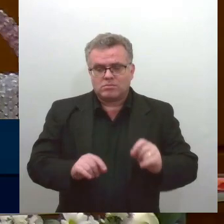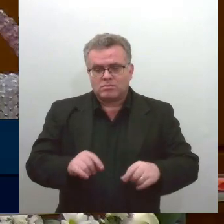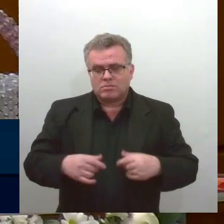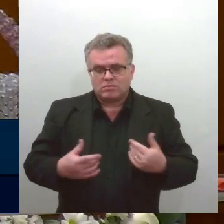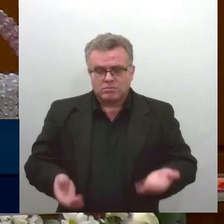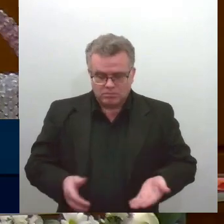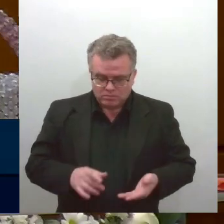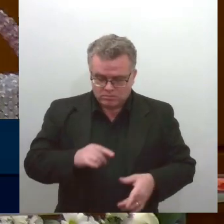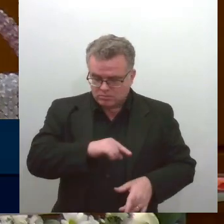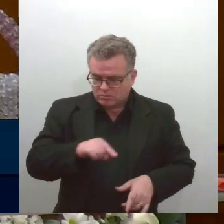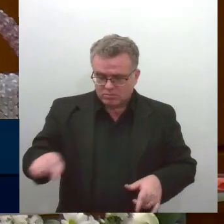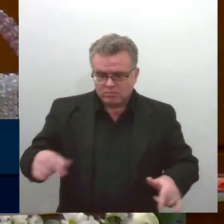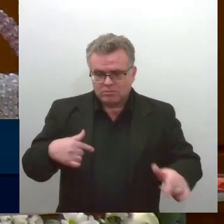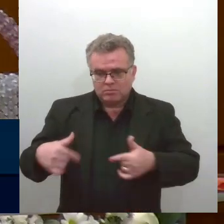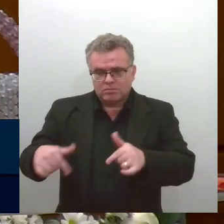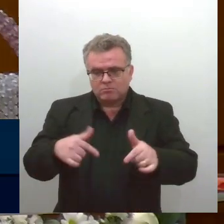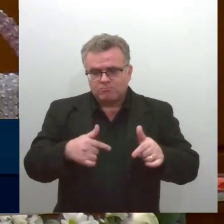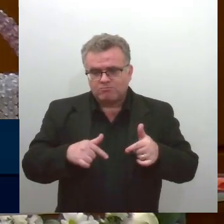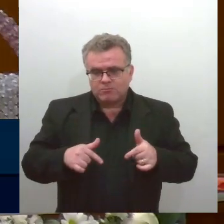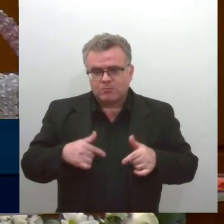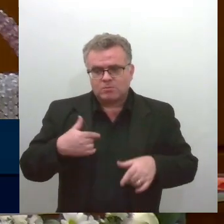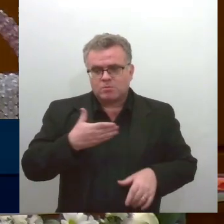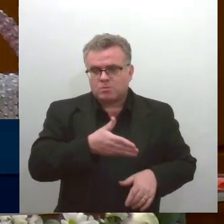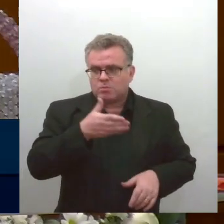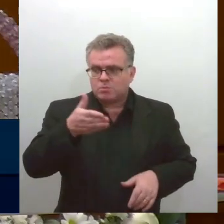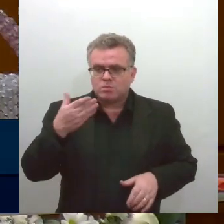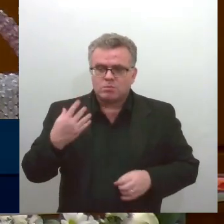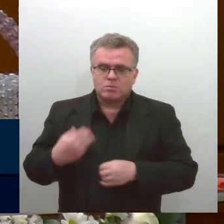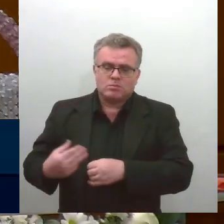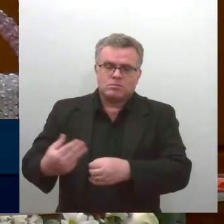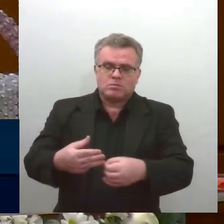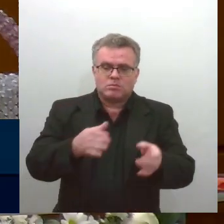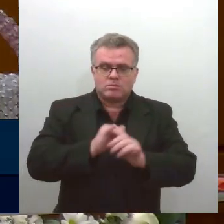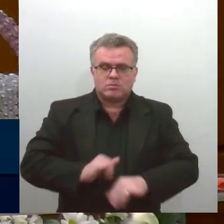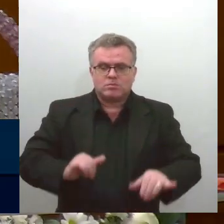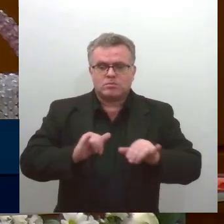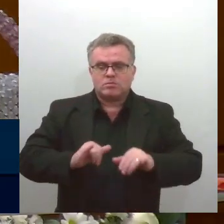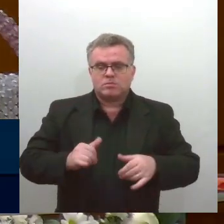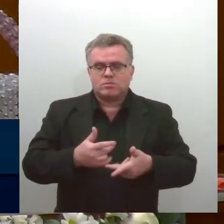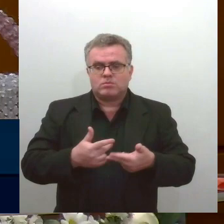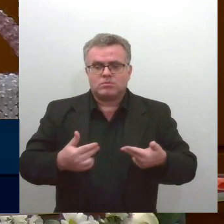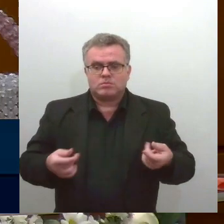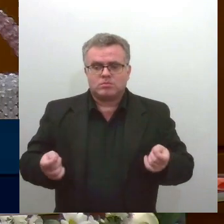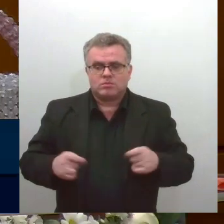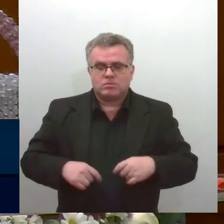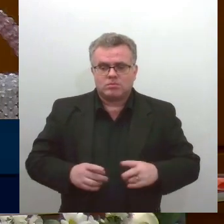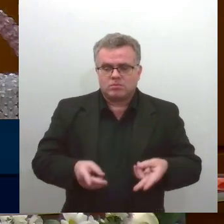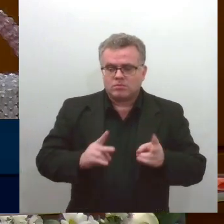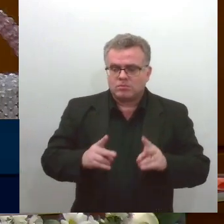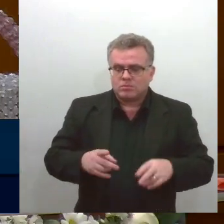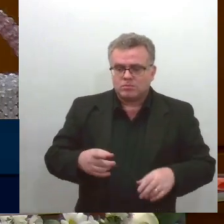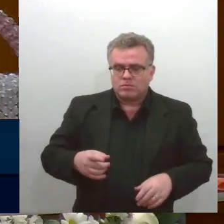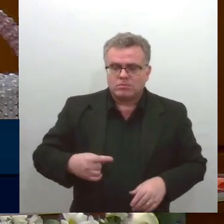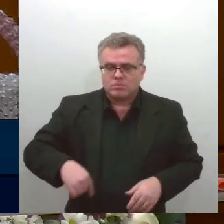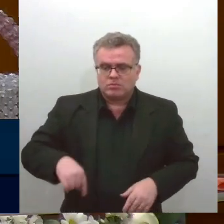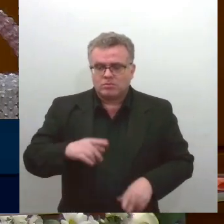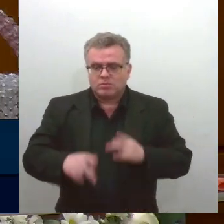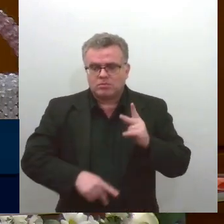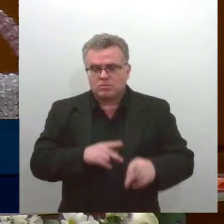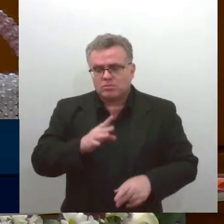né, levando informação para que a nossa população possa cada vez